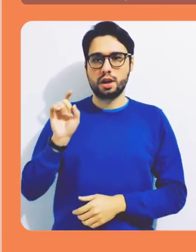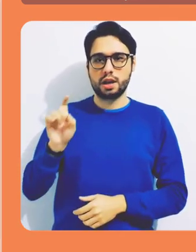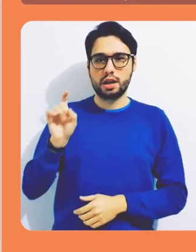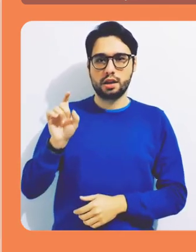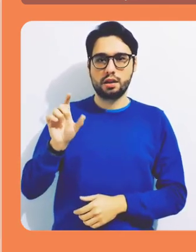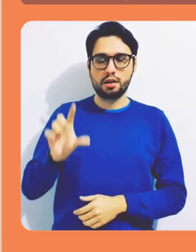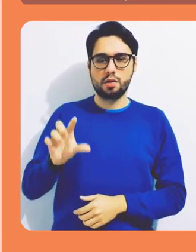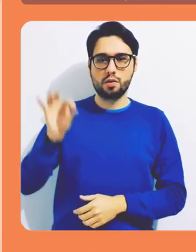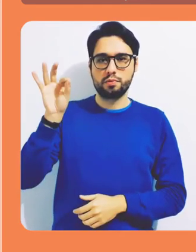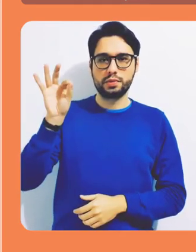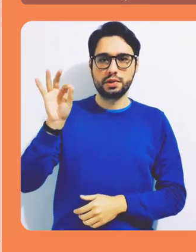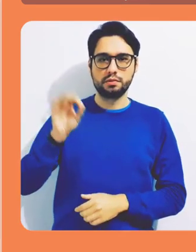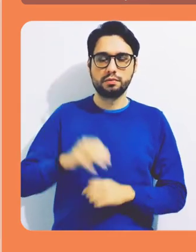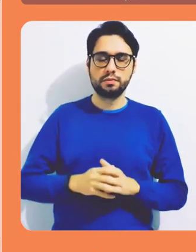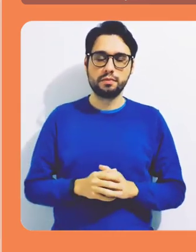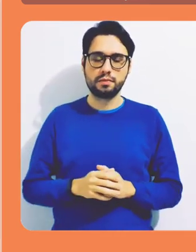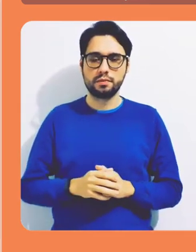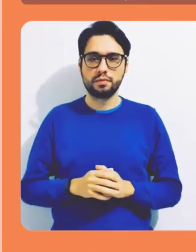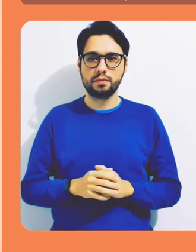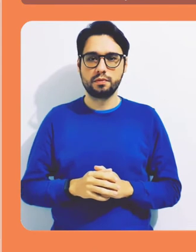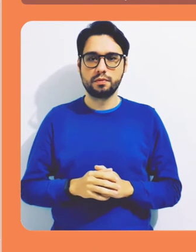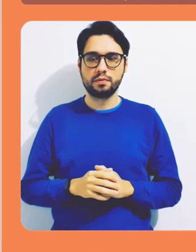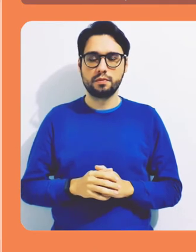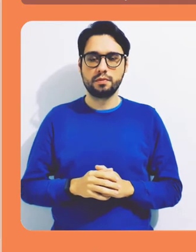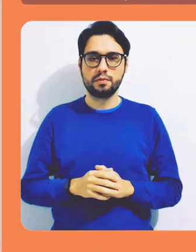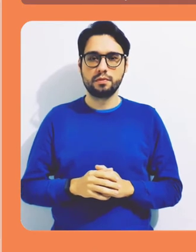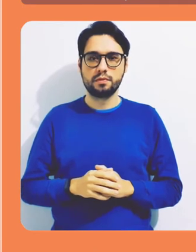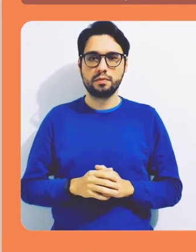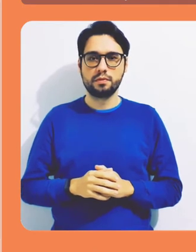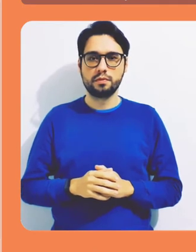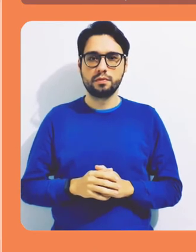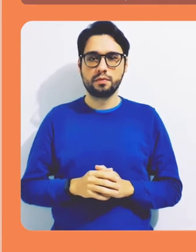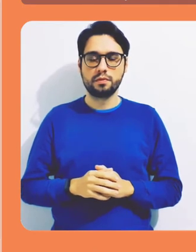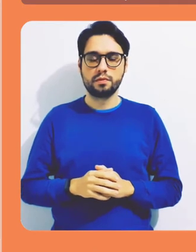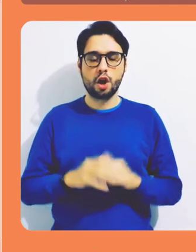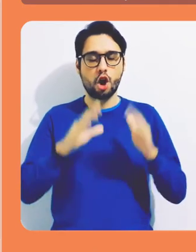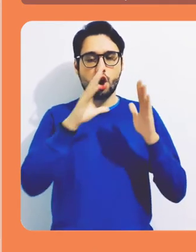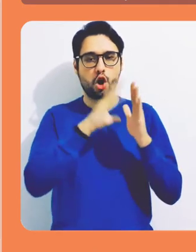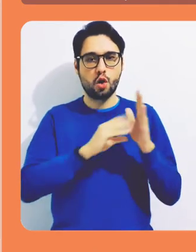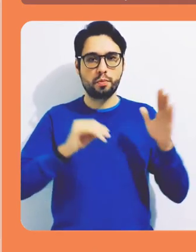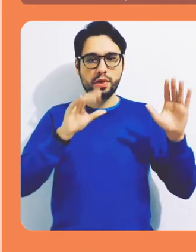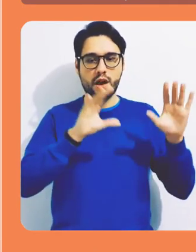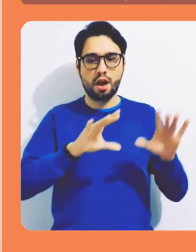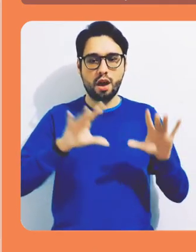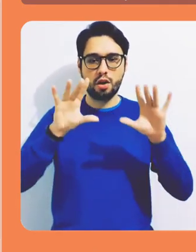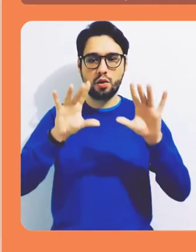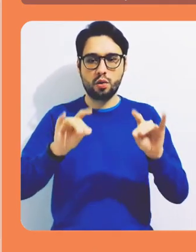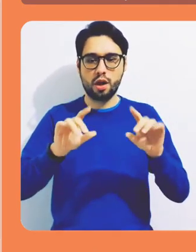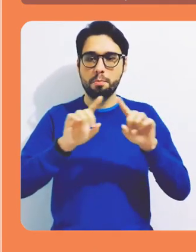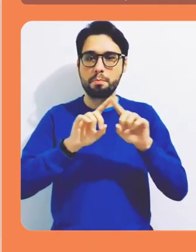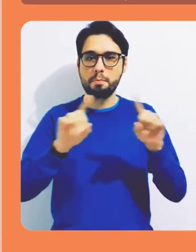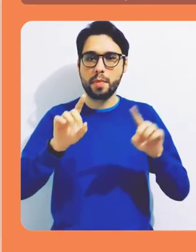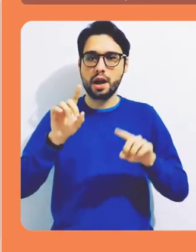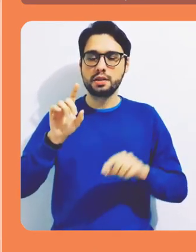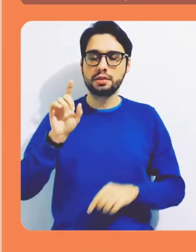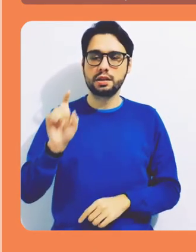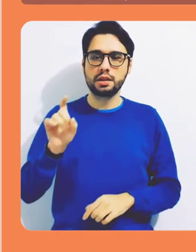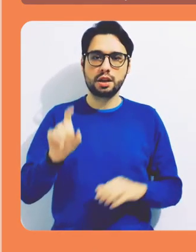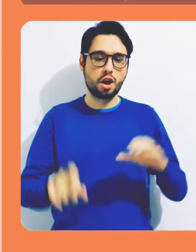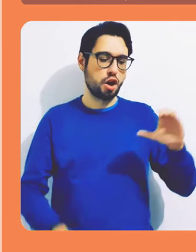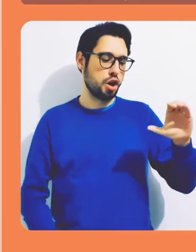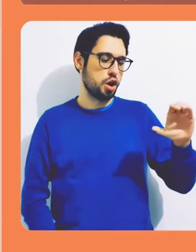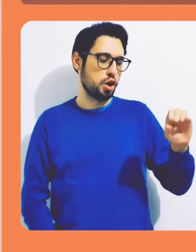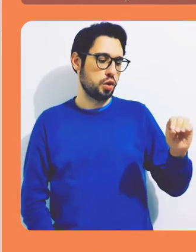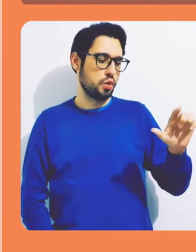você pode clicar naquela opção ali, ó, aquele botão, copiar, colar, copiado do